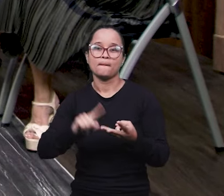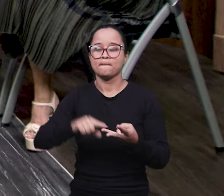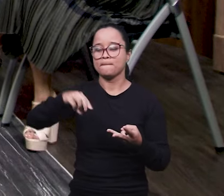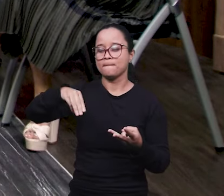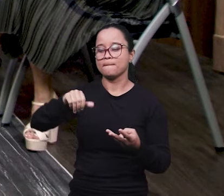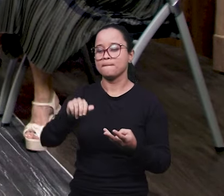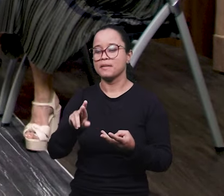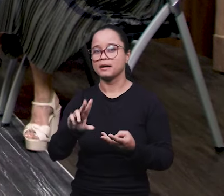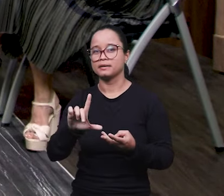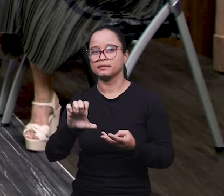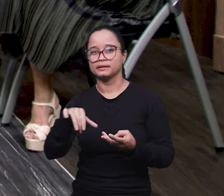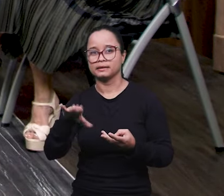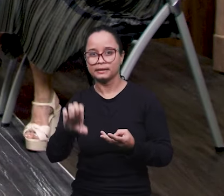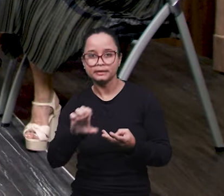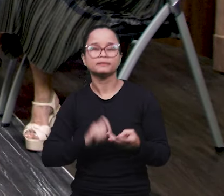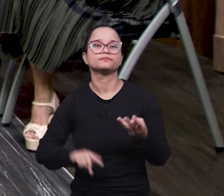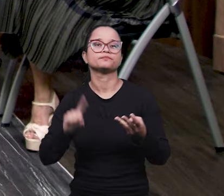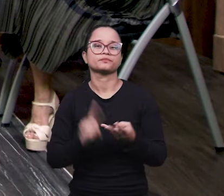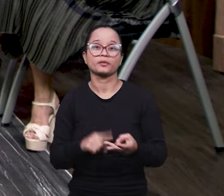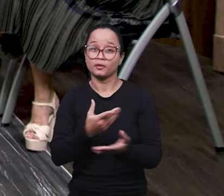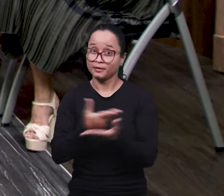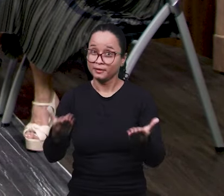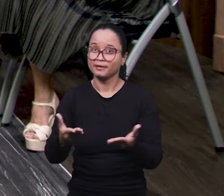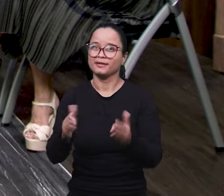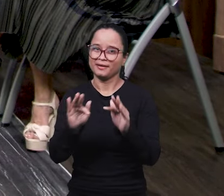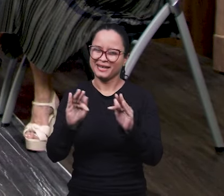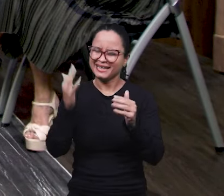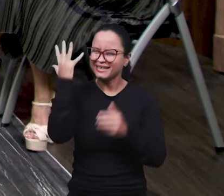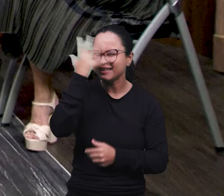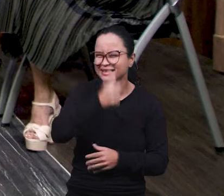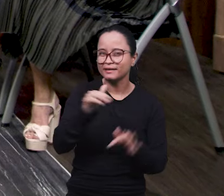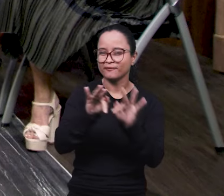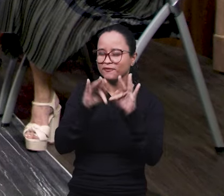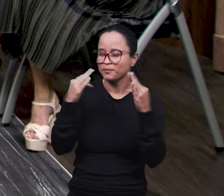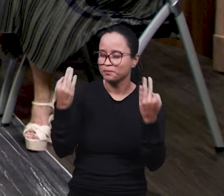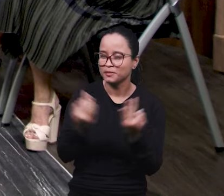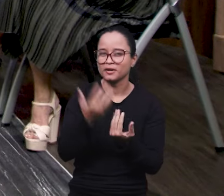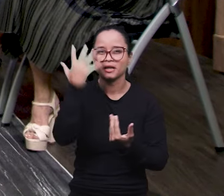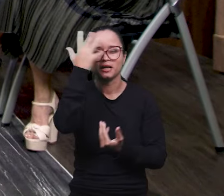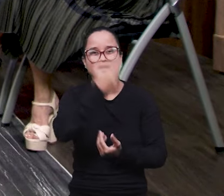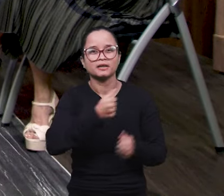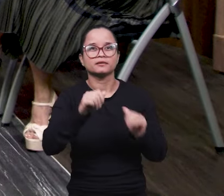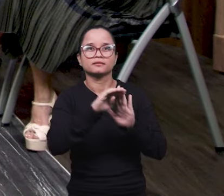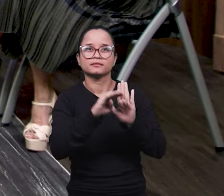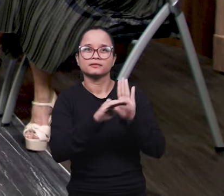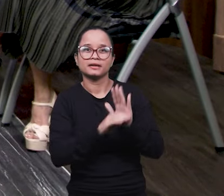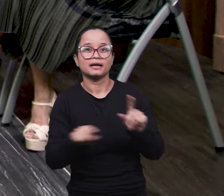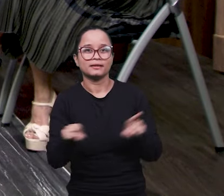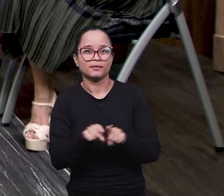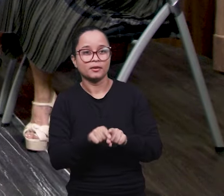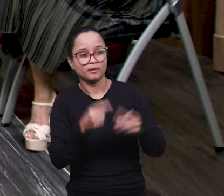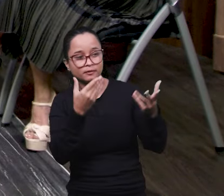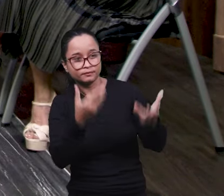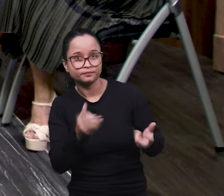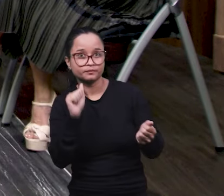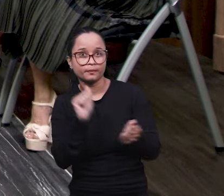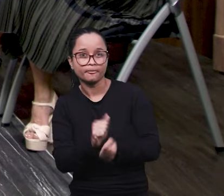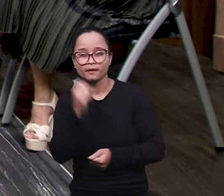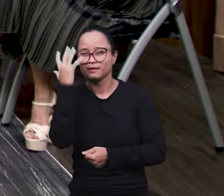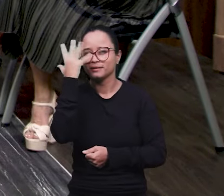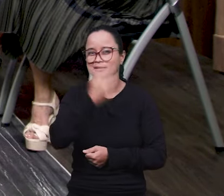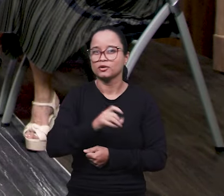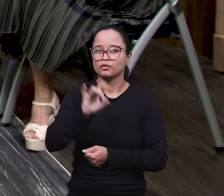olha que coisa linda essa família que embeleza o nosso programa e para compor com muita beleza né Fernanda nós